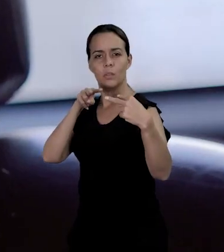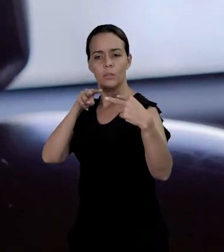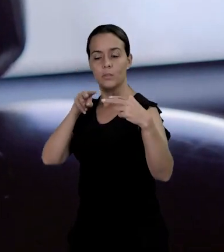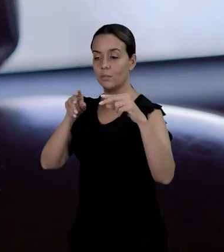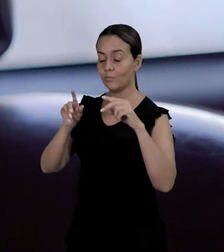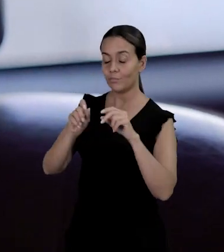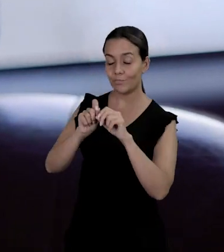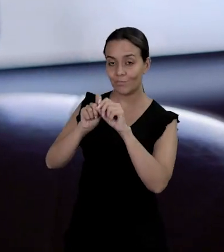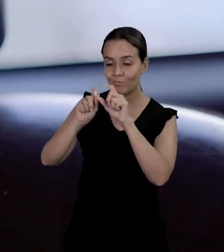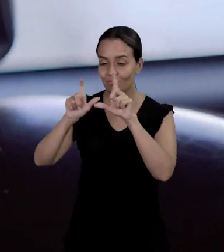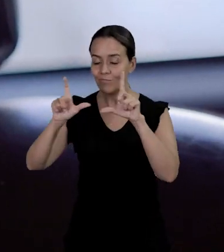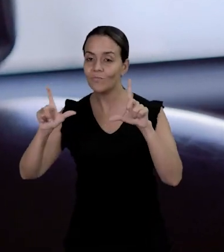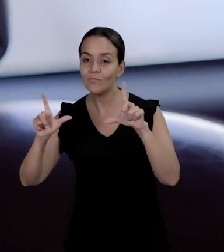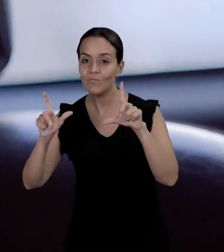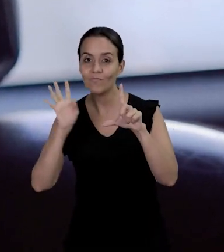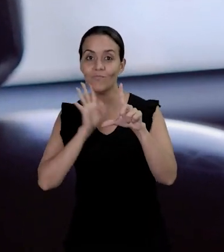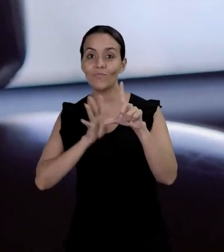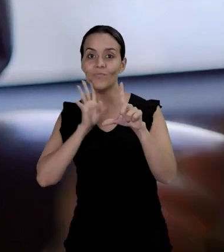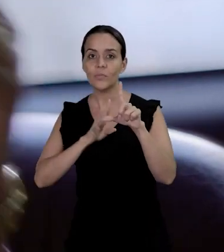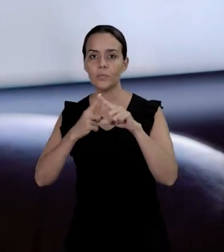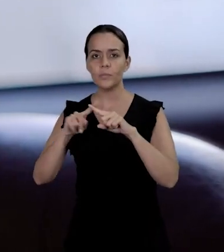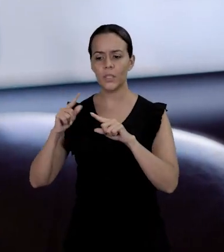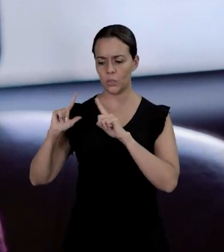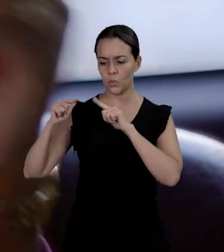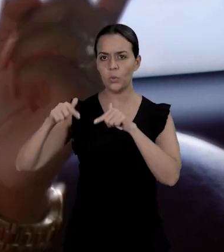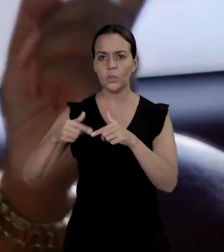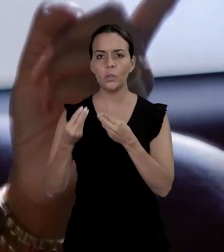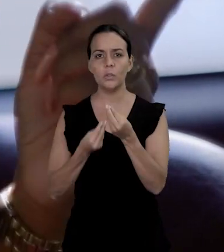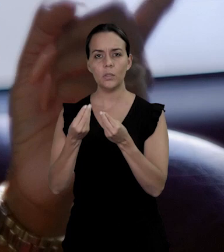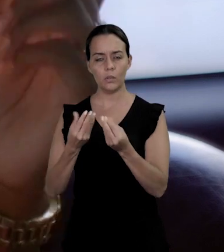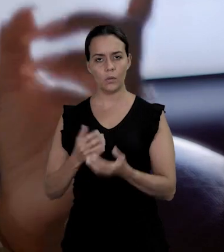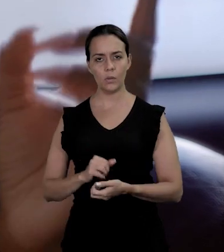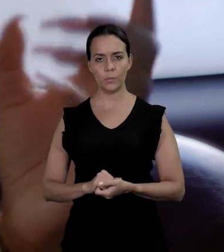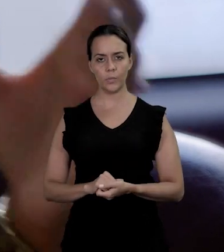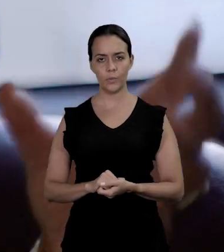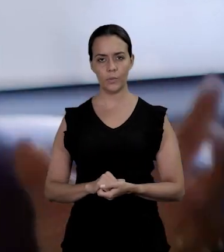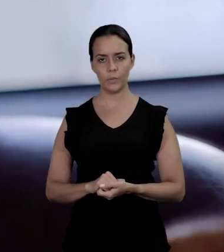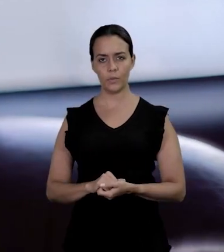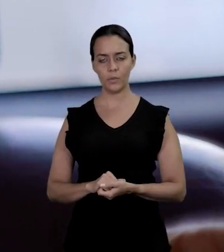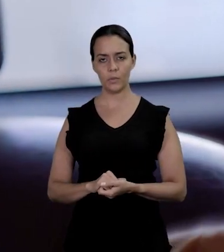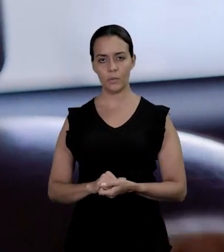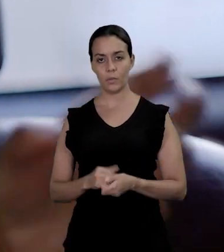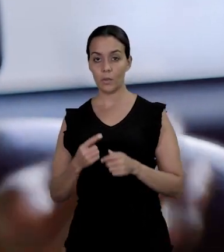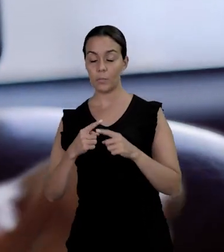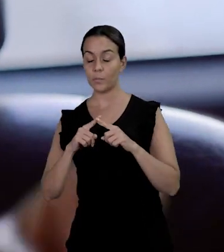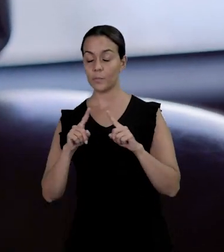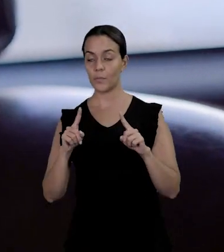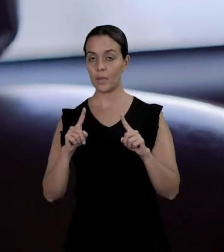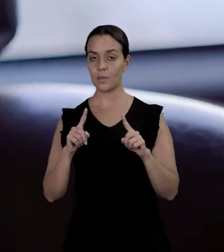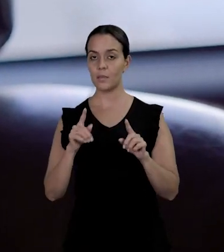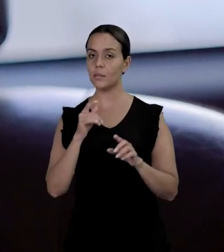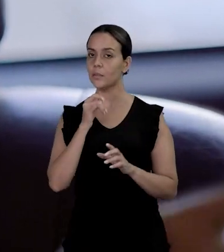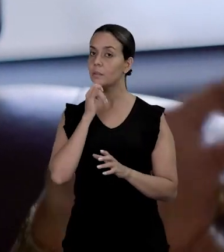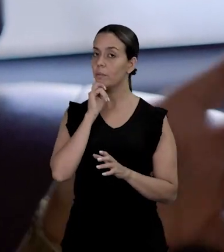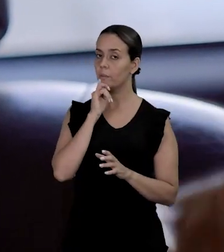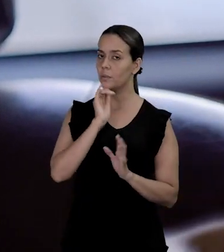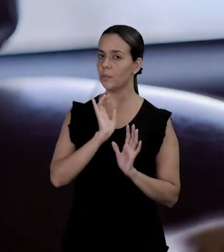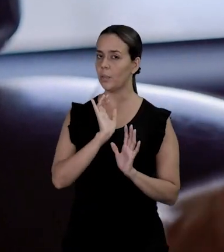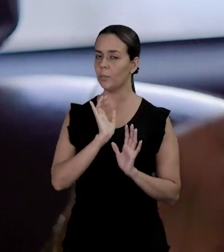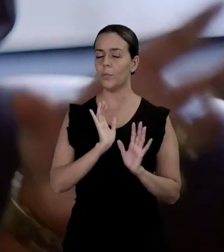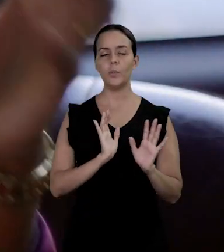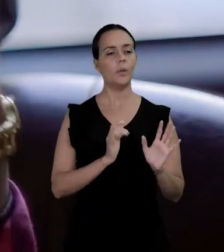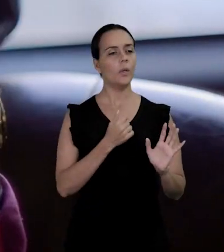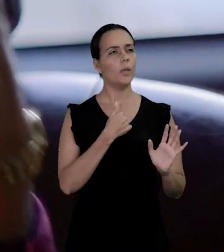Dentro desse ponto da inteligência artificial, que foi justamente que eu comecei a entender os recortes de discriminação, os recortes de raça, e